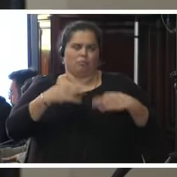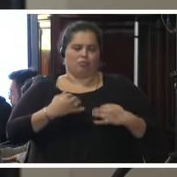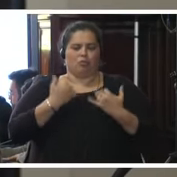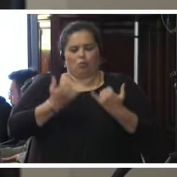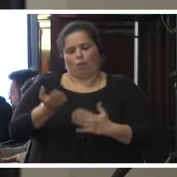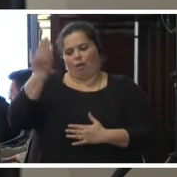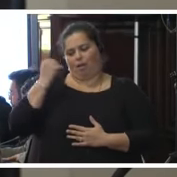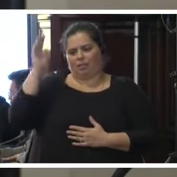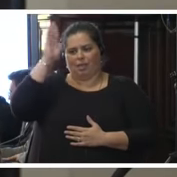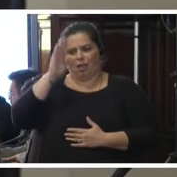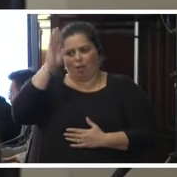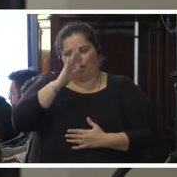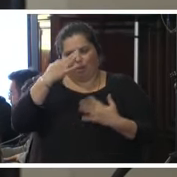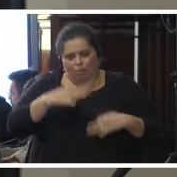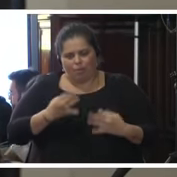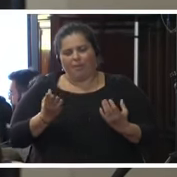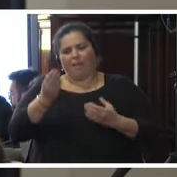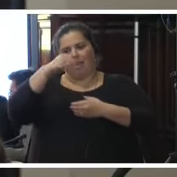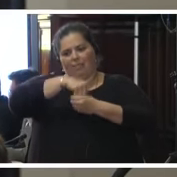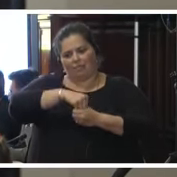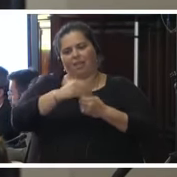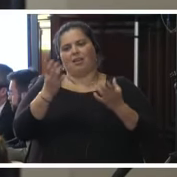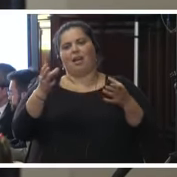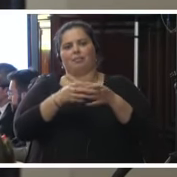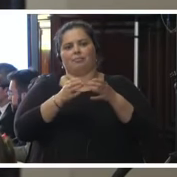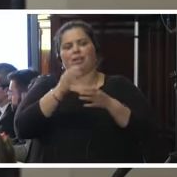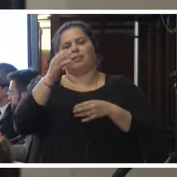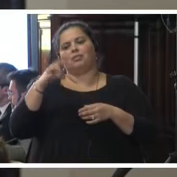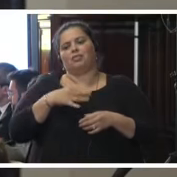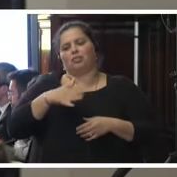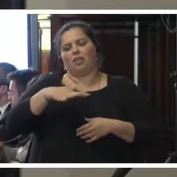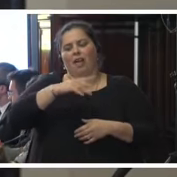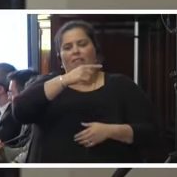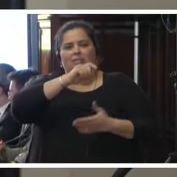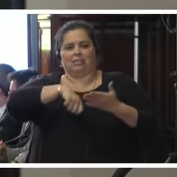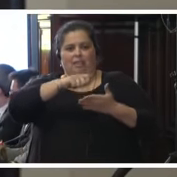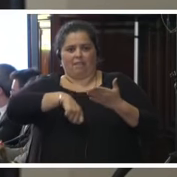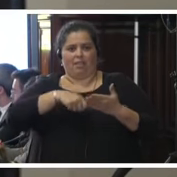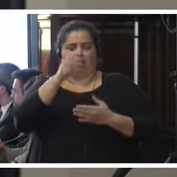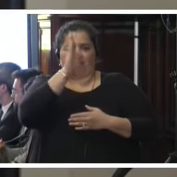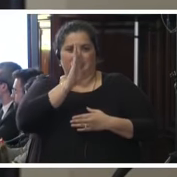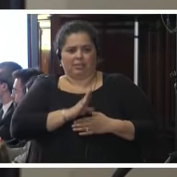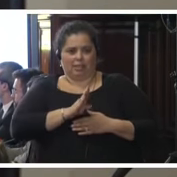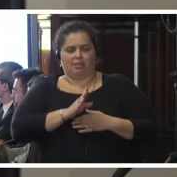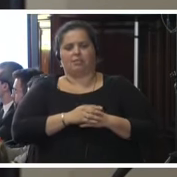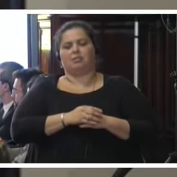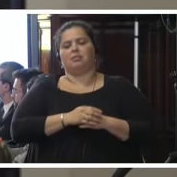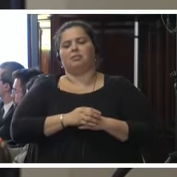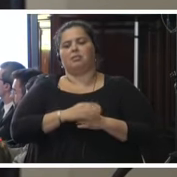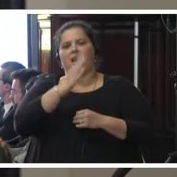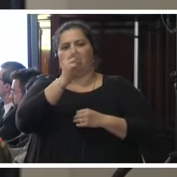fazer parte da sociedade civil brasileira, até no Rio, Fluminense, Carioca. Tenho um colega